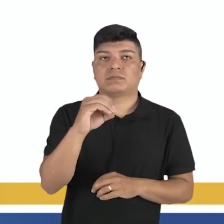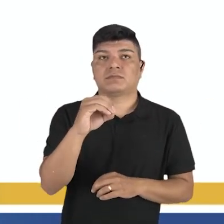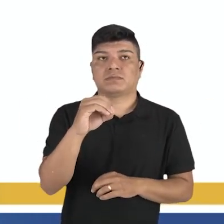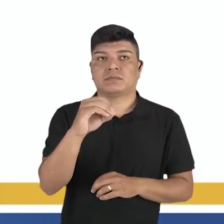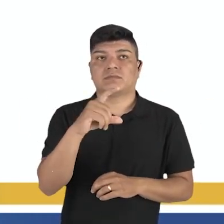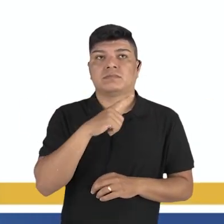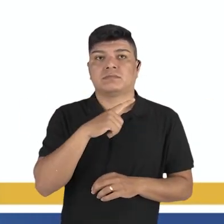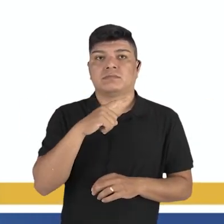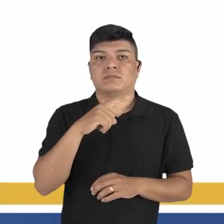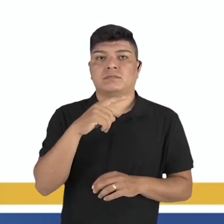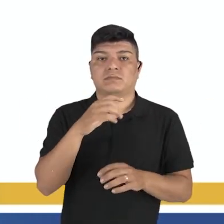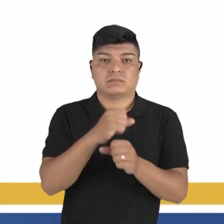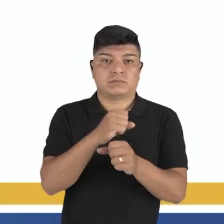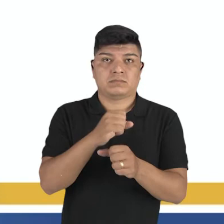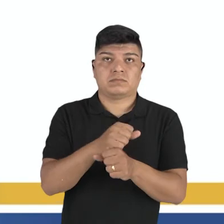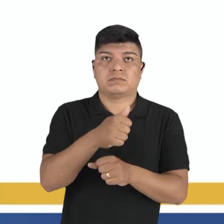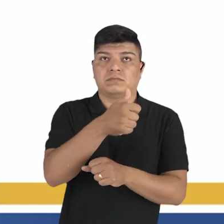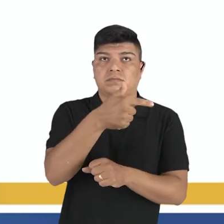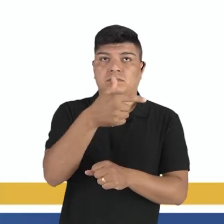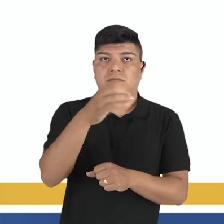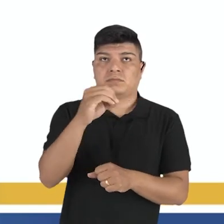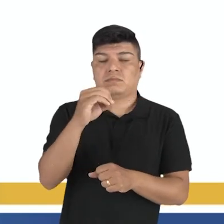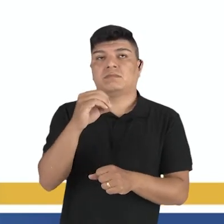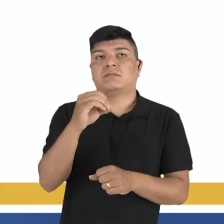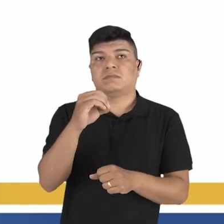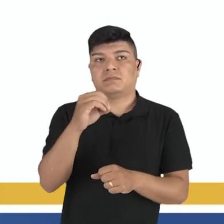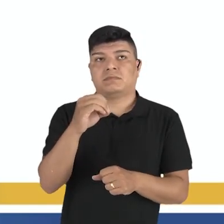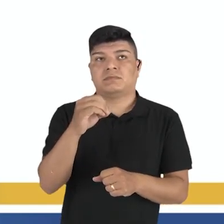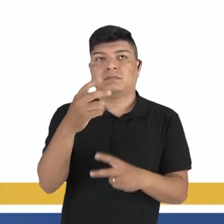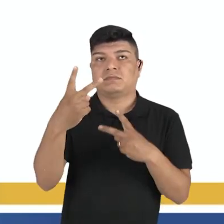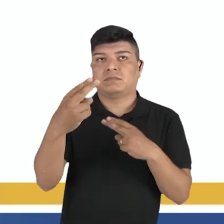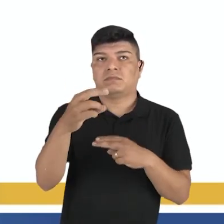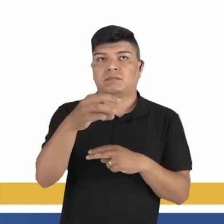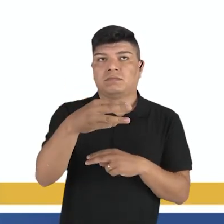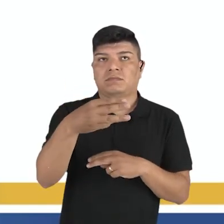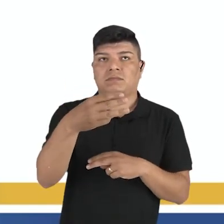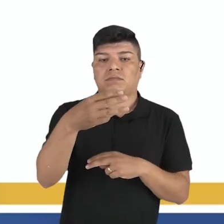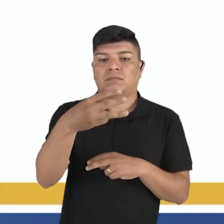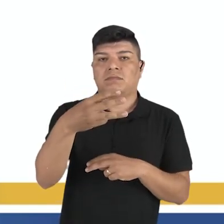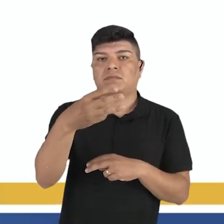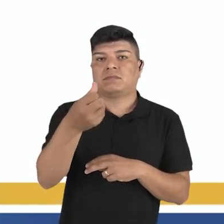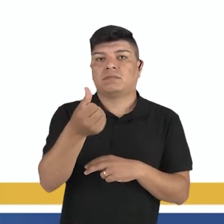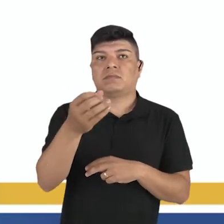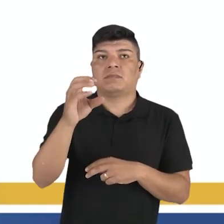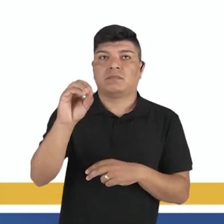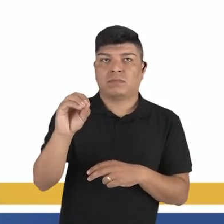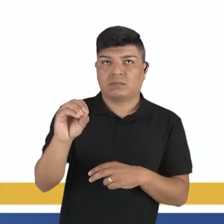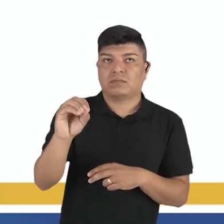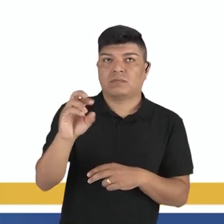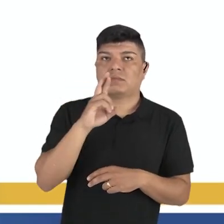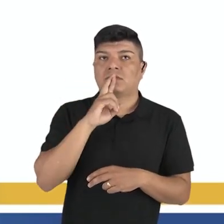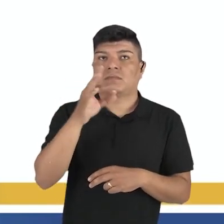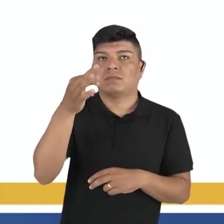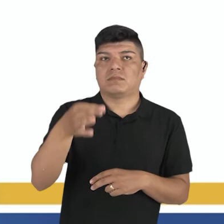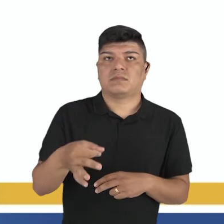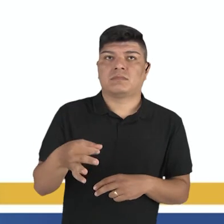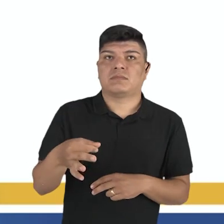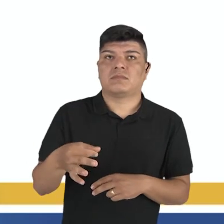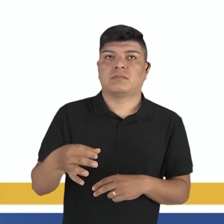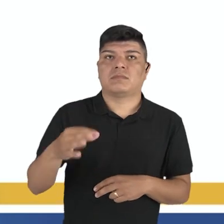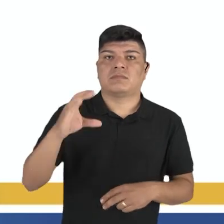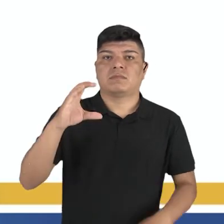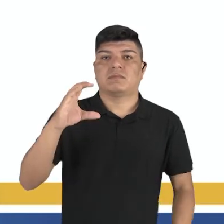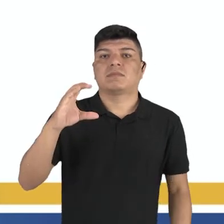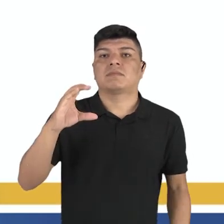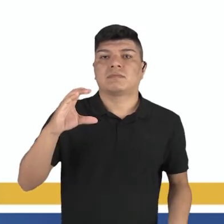aí eu tenho que somar esse meu 120 com alguém que dê 360, né? Então, no caso aqui, o correto é a